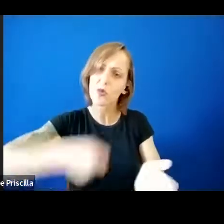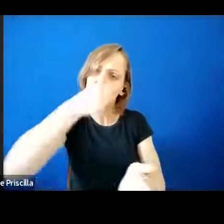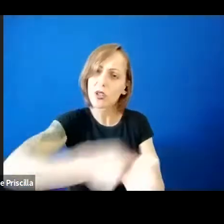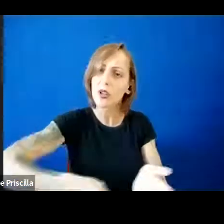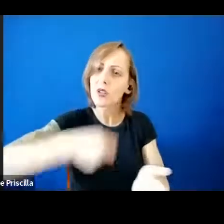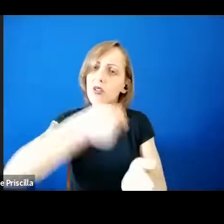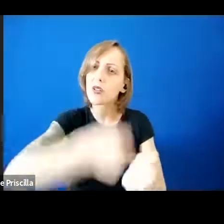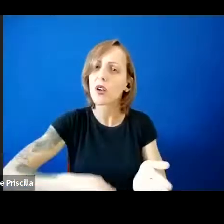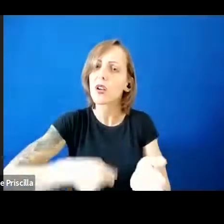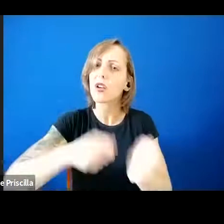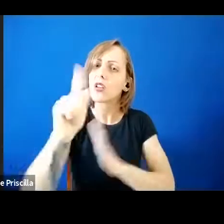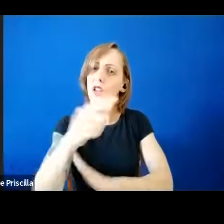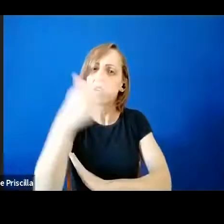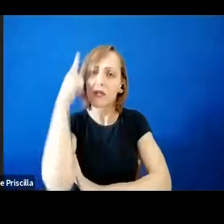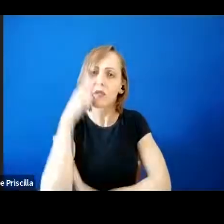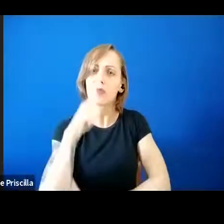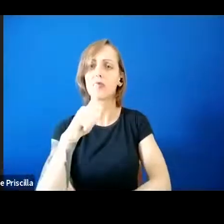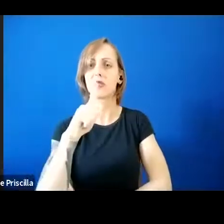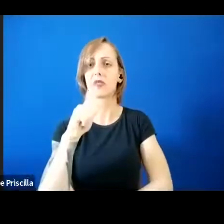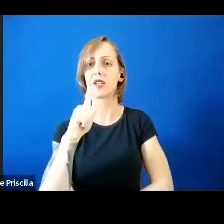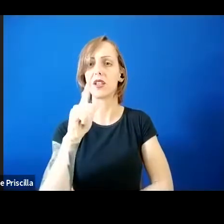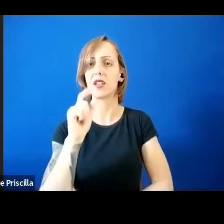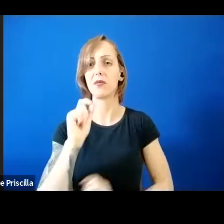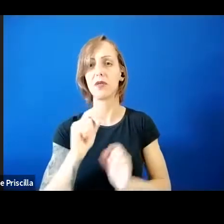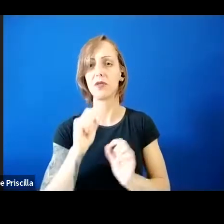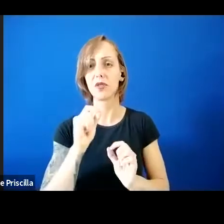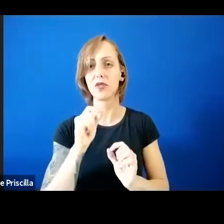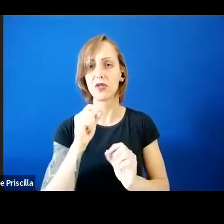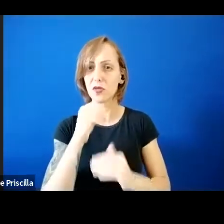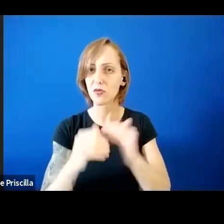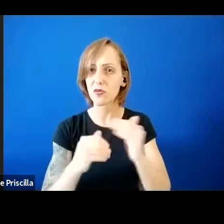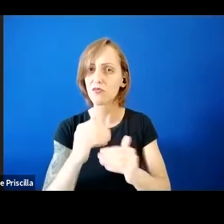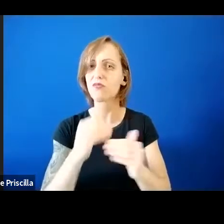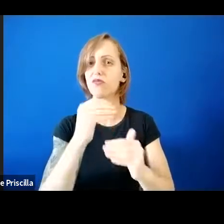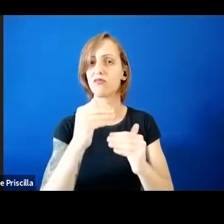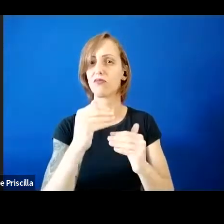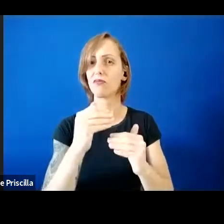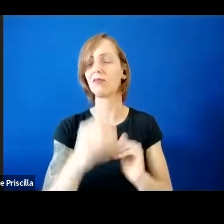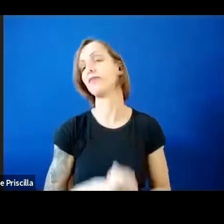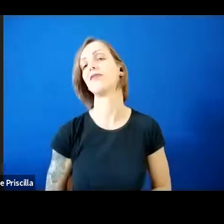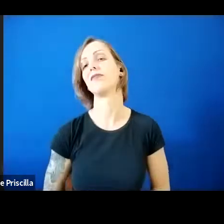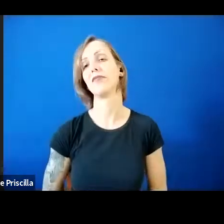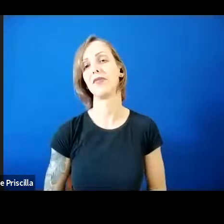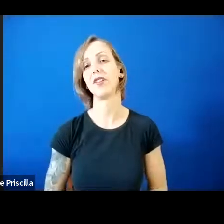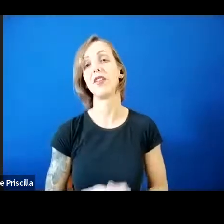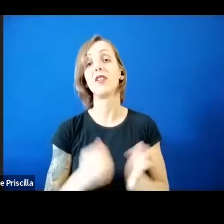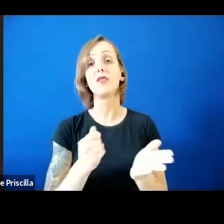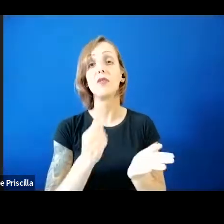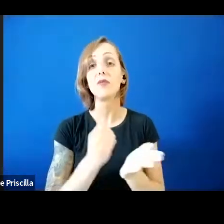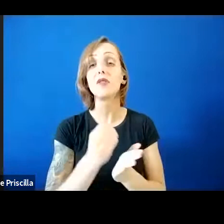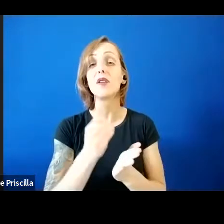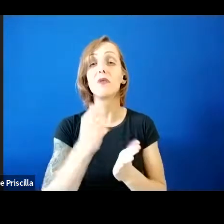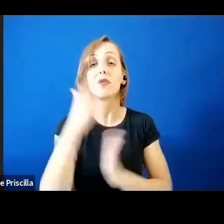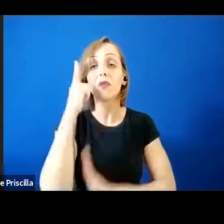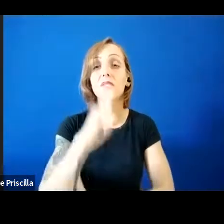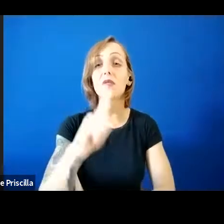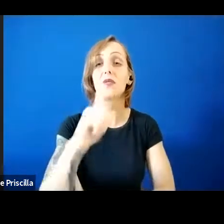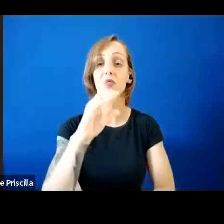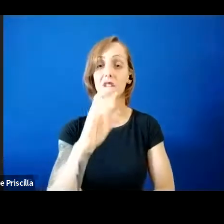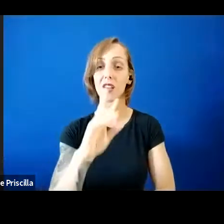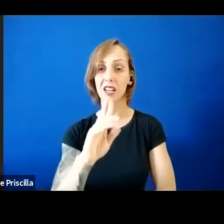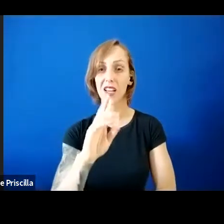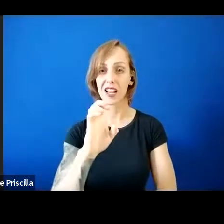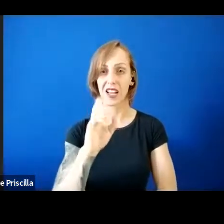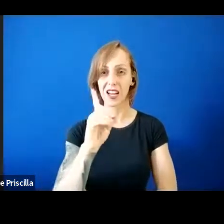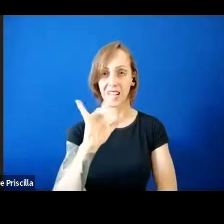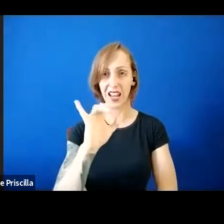primeiros créditos subsidiados, os primeiros créditos para os pequenos agricultores a estar investindo nas